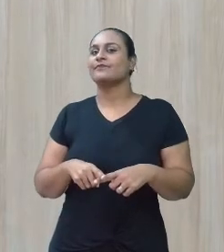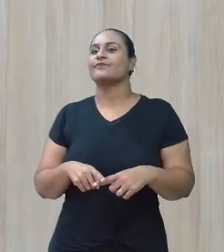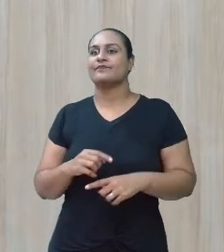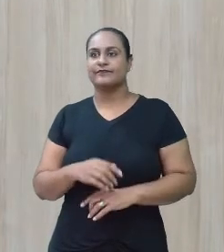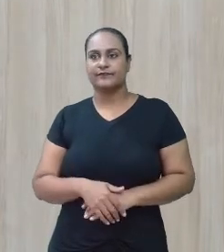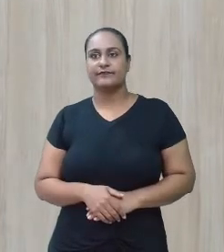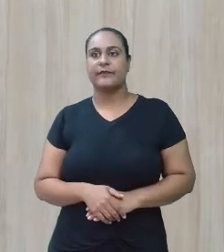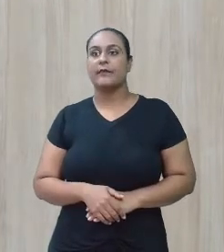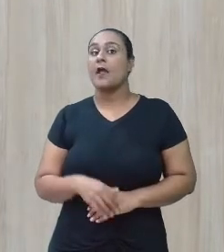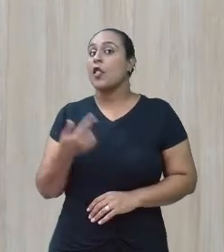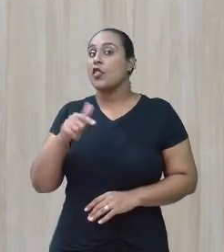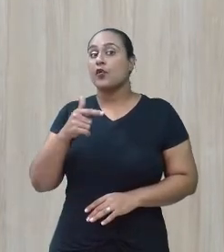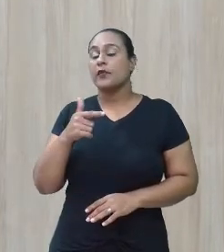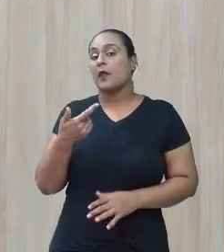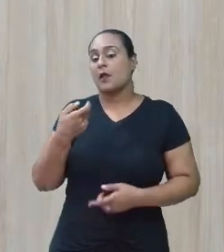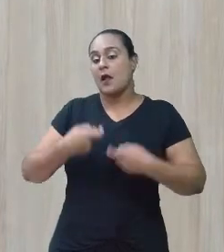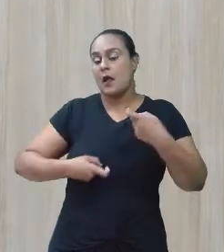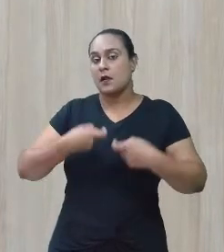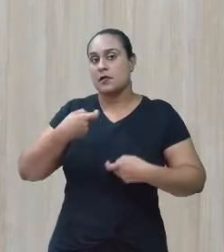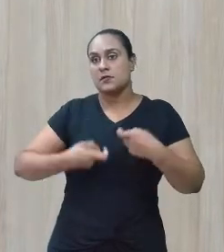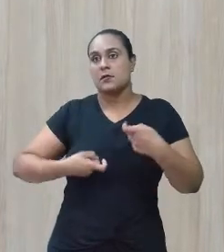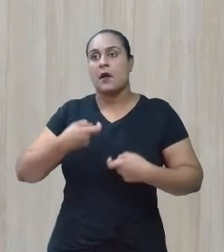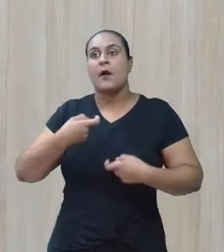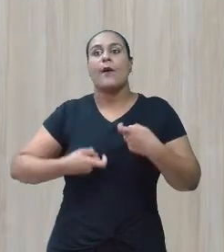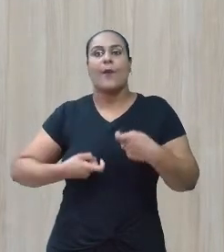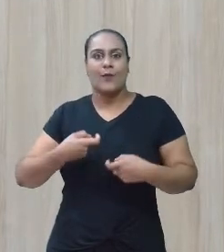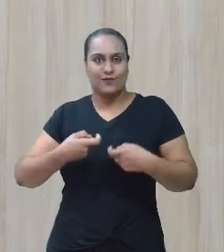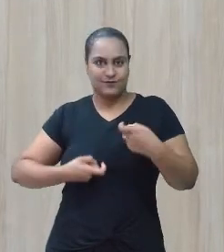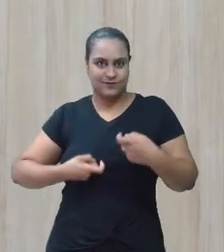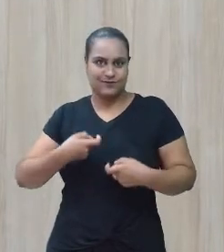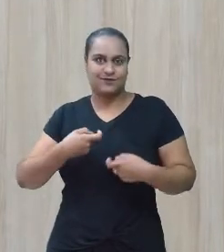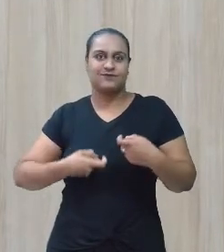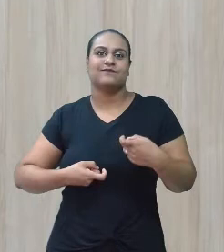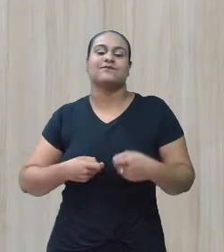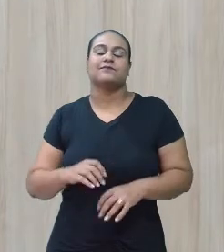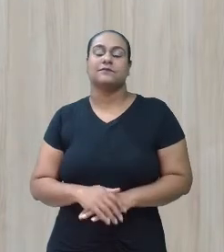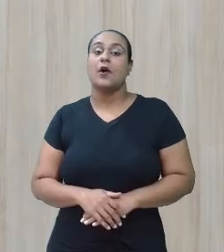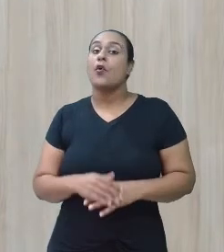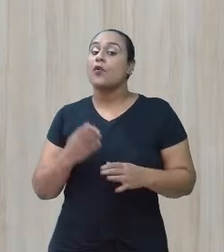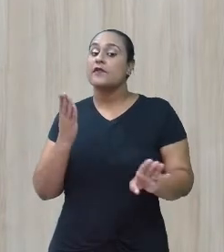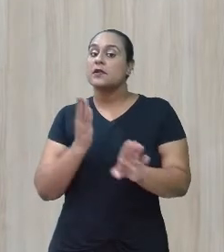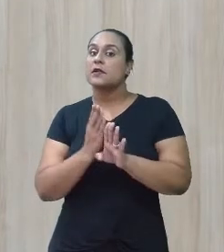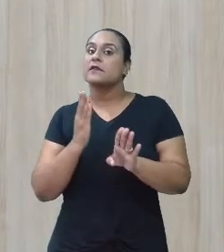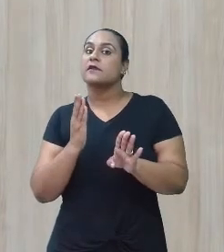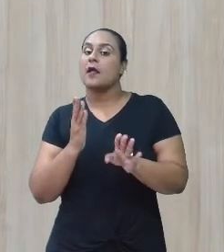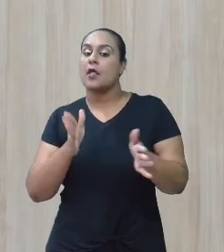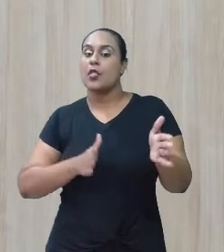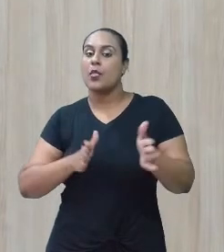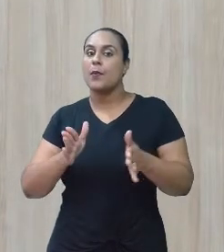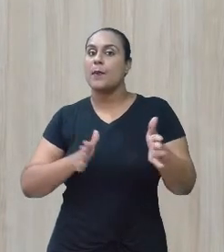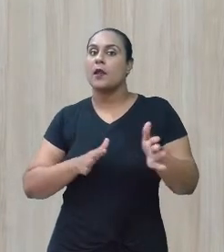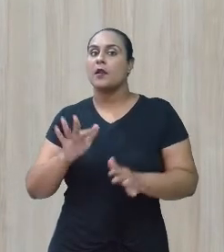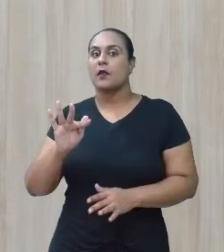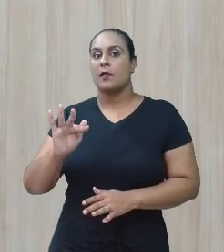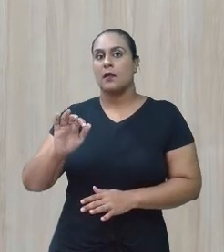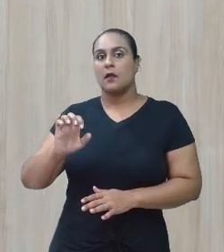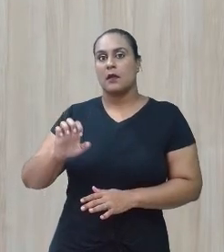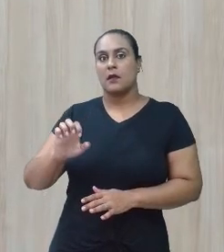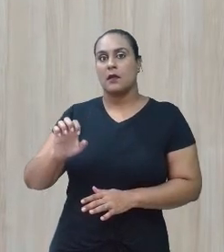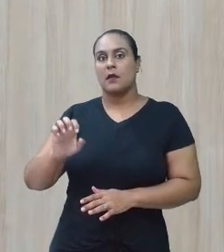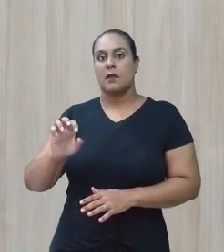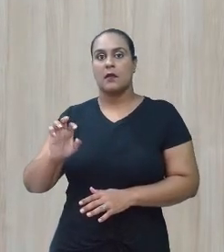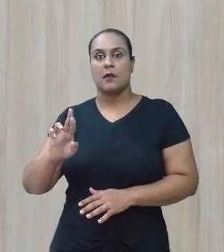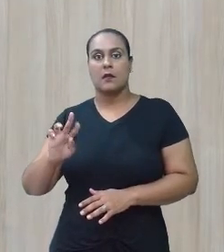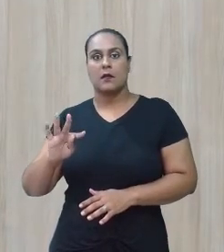abster-se de relações sexuais desprotegidas nesse período, quando você identificar que você está no período fértil. E aí